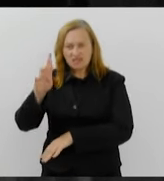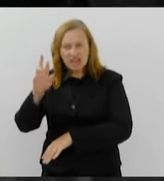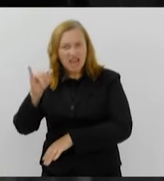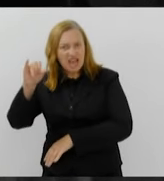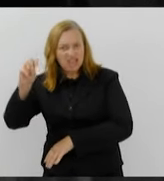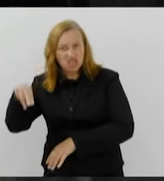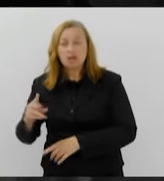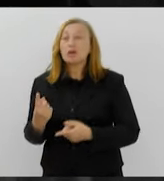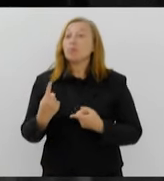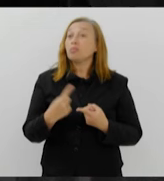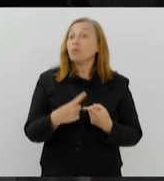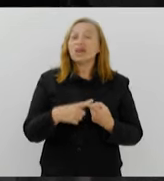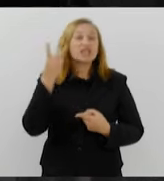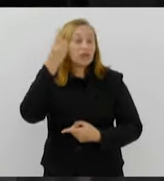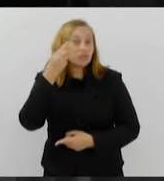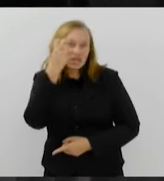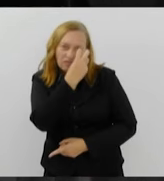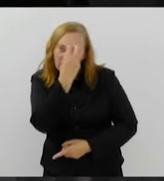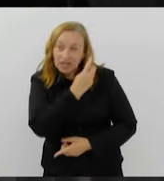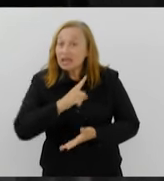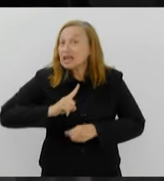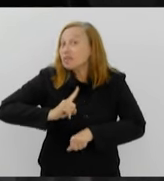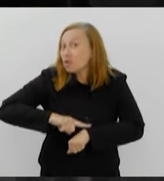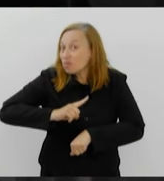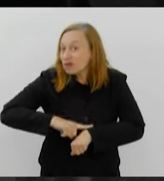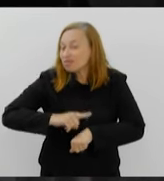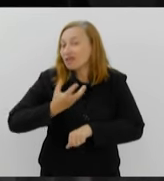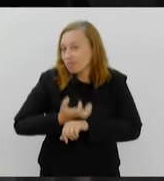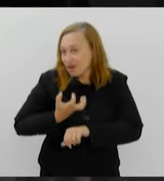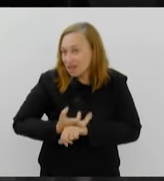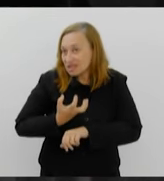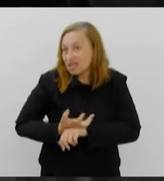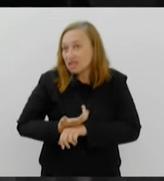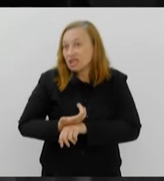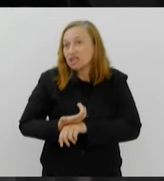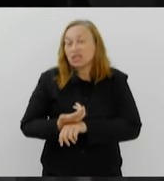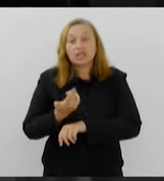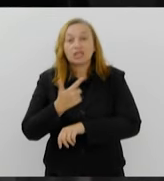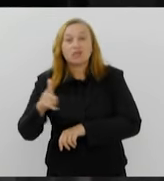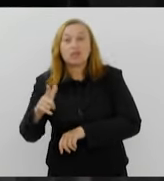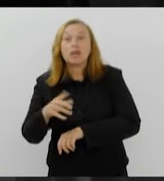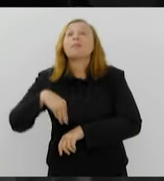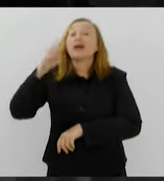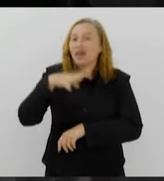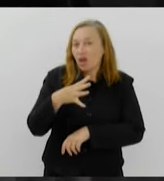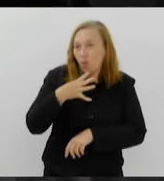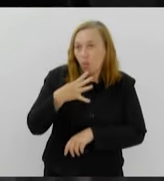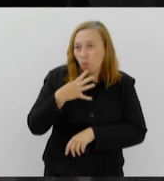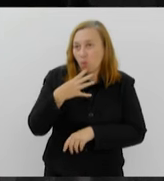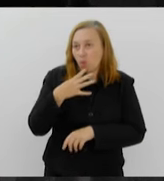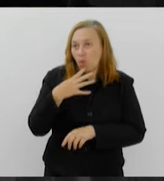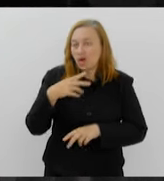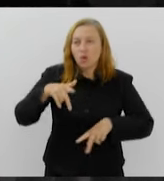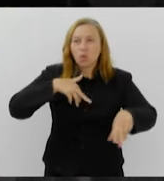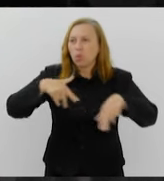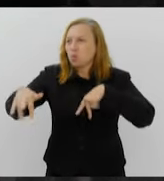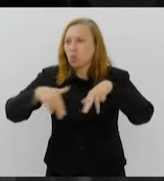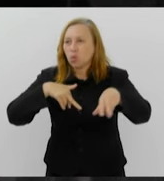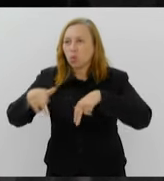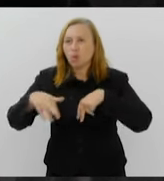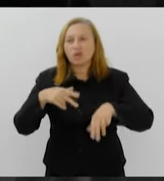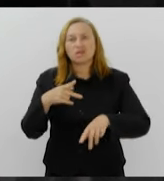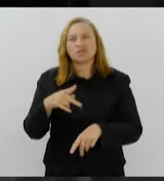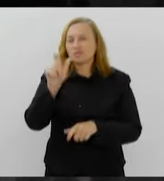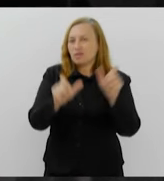deputada Verônica naquele momento na praça vanar não há para quem conhece não há circulação de pessoas no